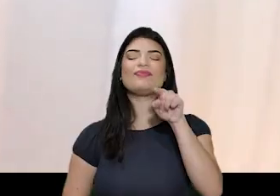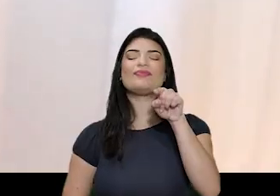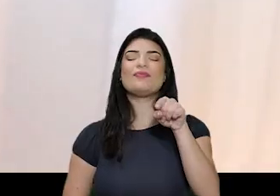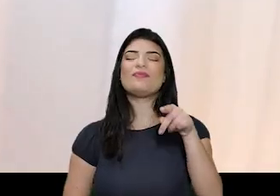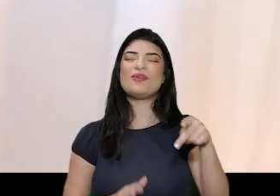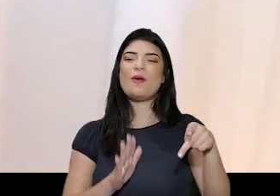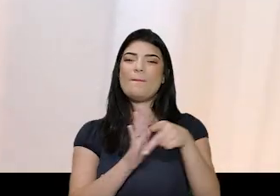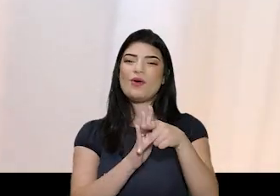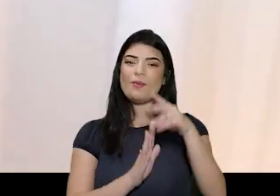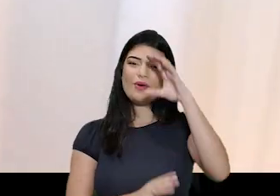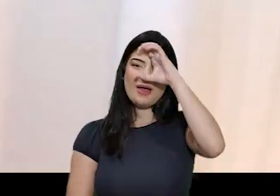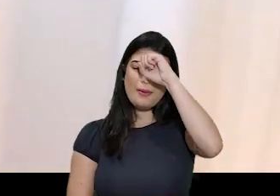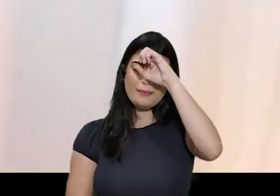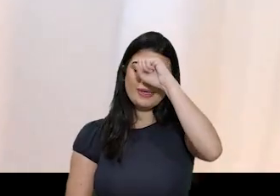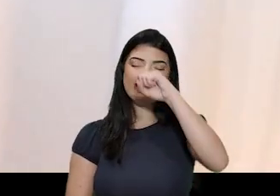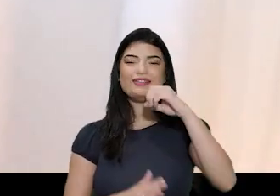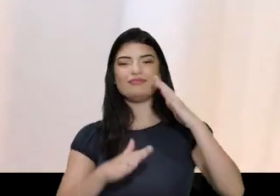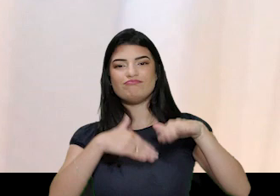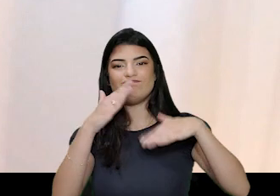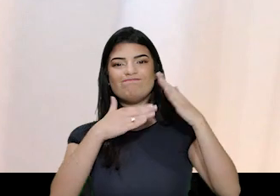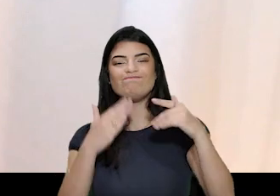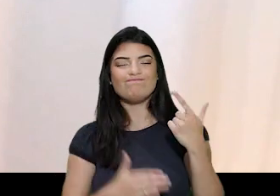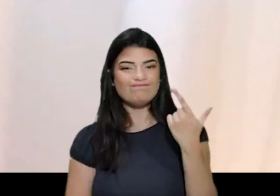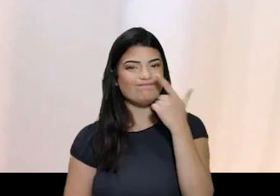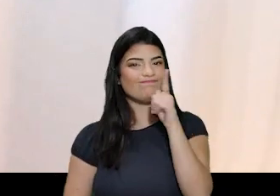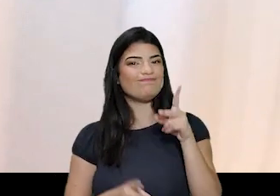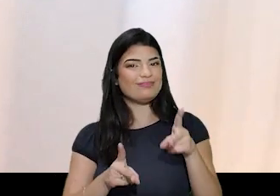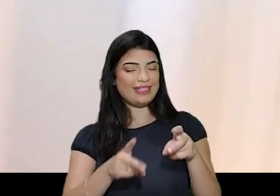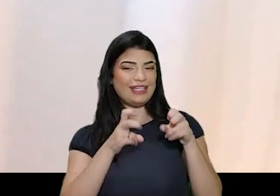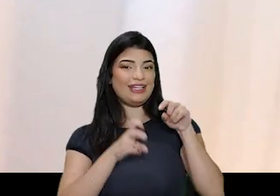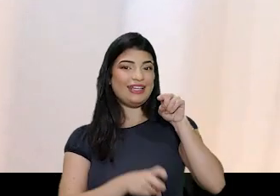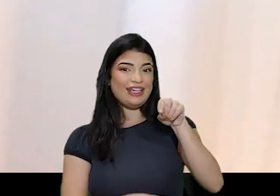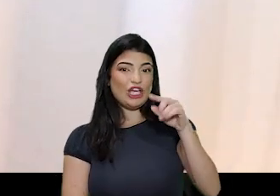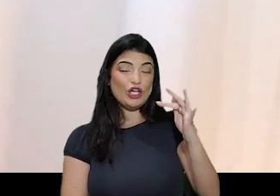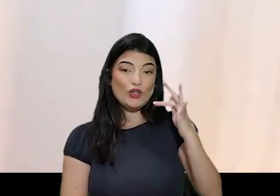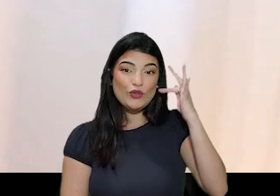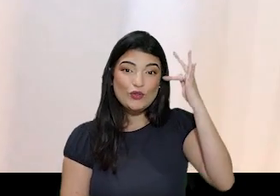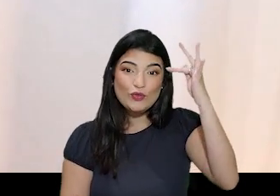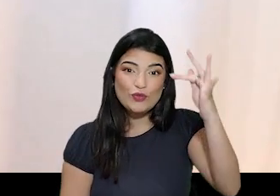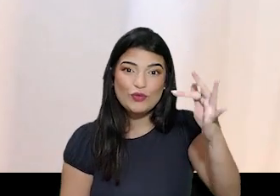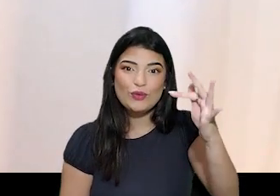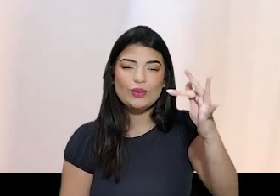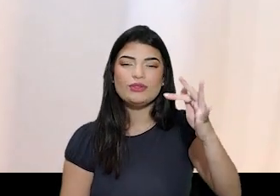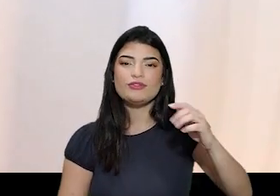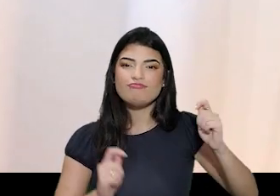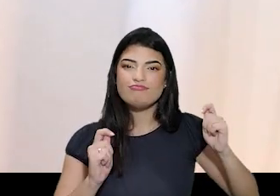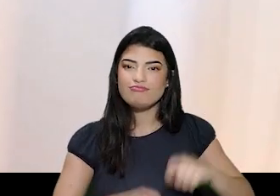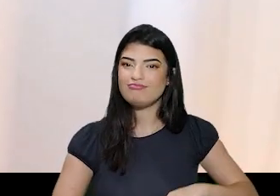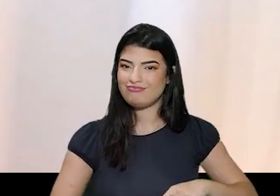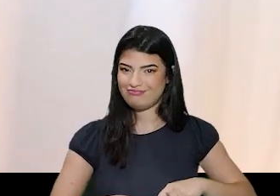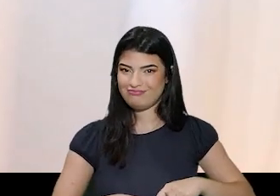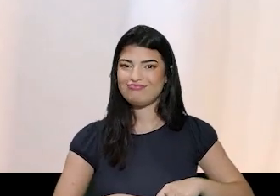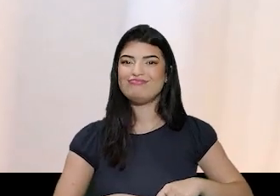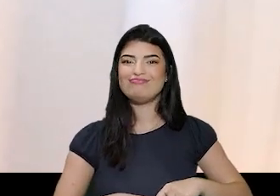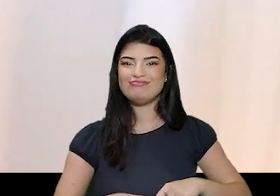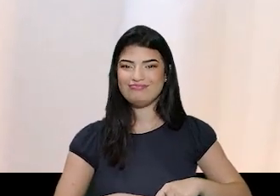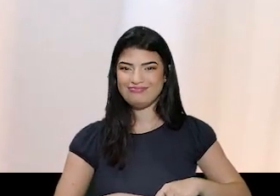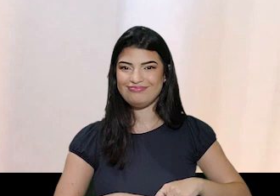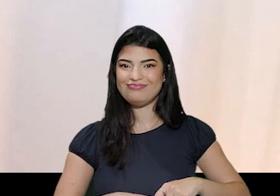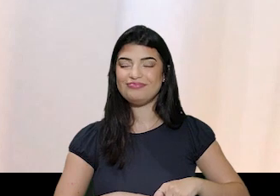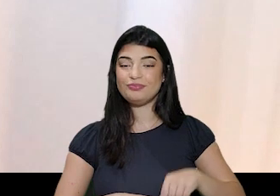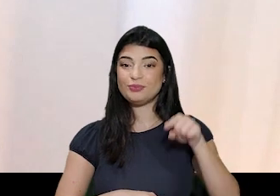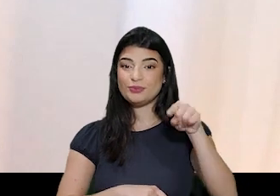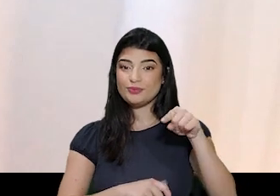É através da aprendizagem que acreditamos em um futuro de